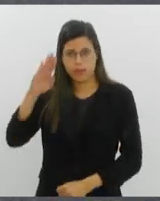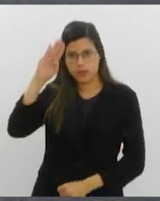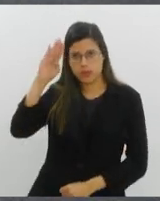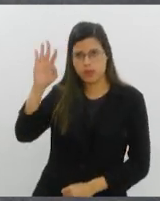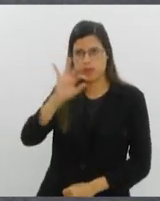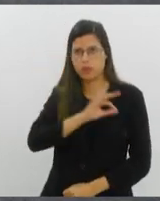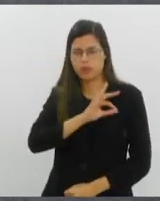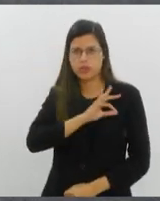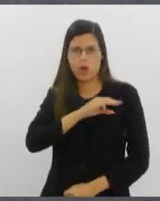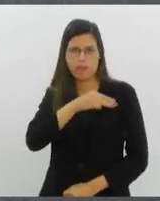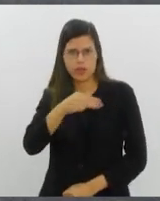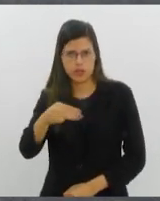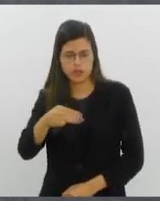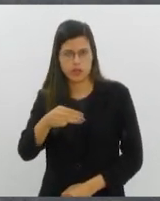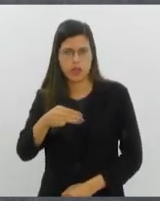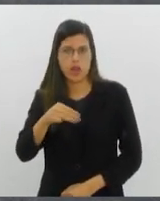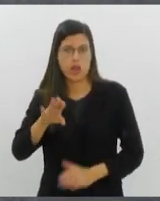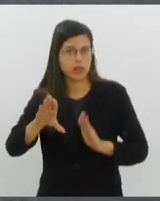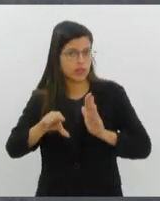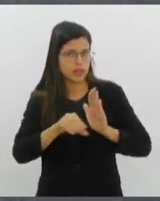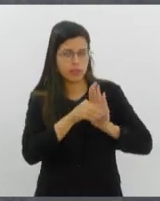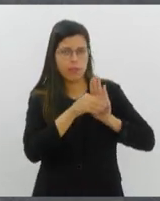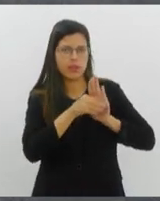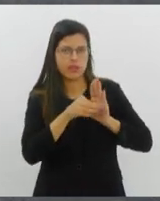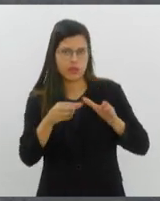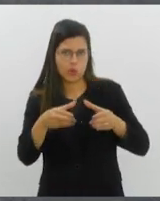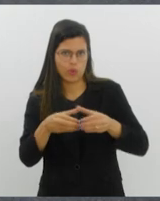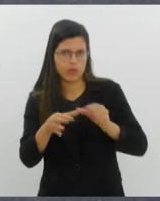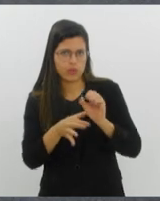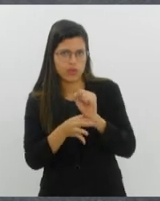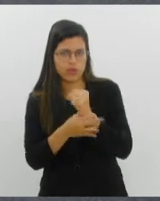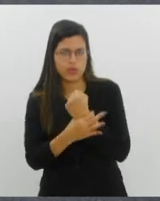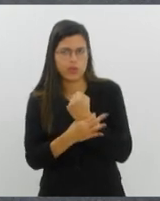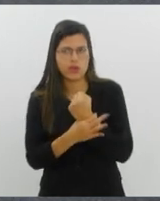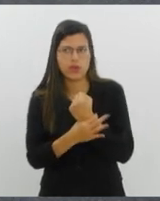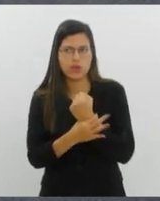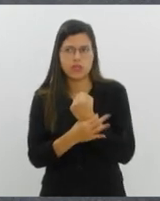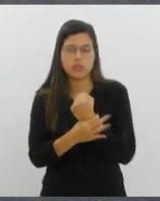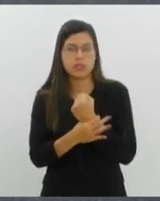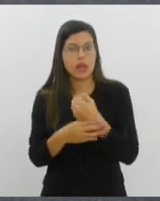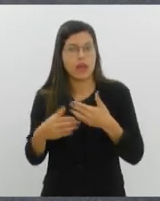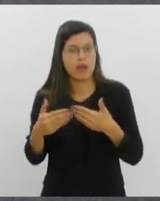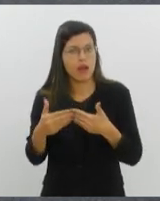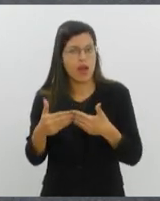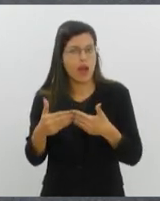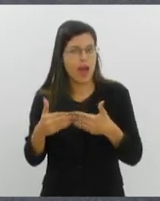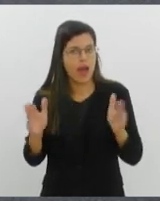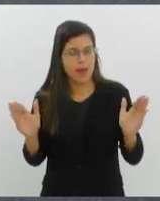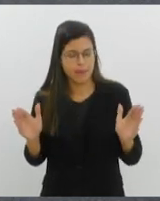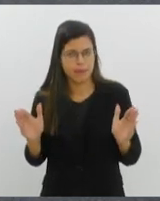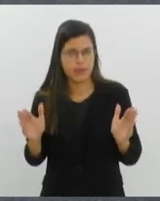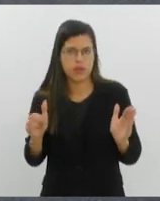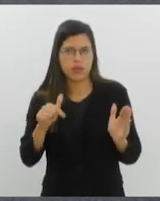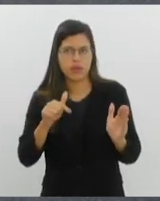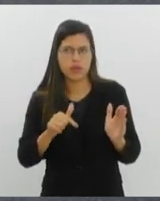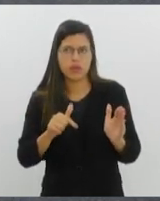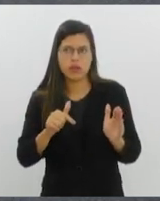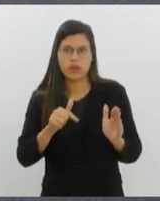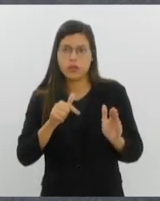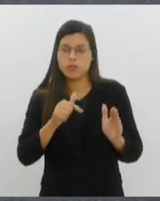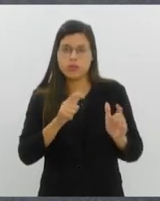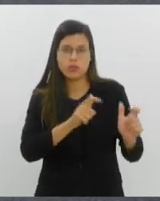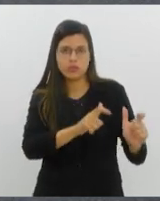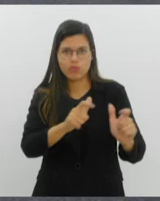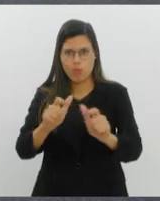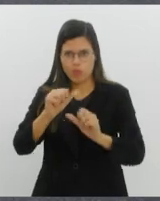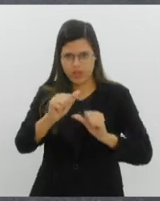E a emenda da Comissão de Segurança, ela estende essa opção de lotação para todos